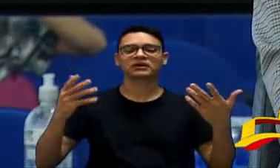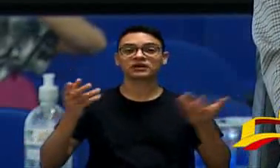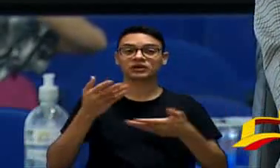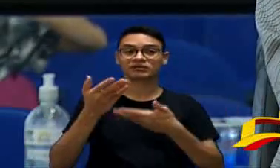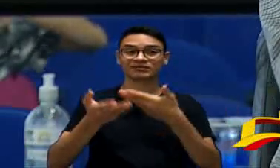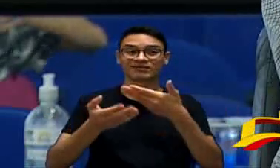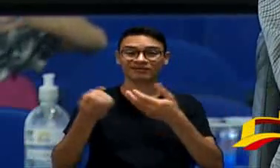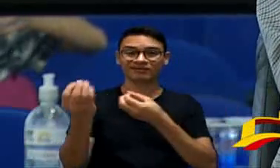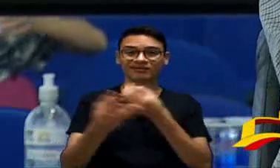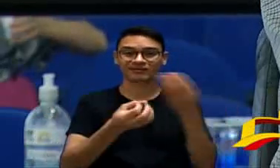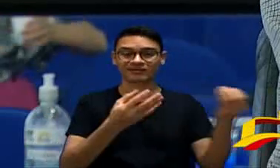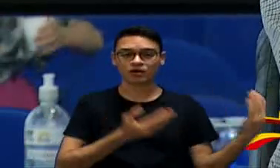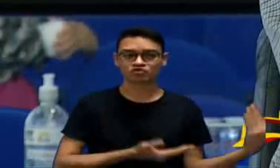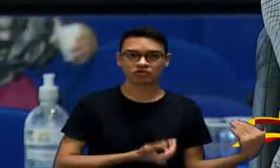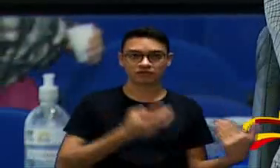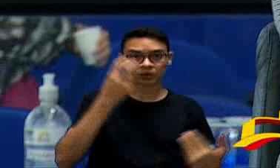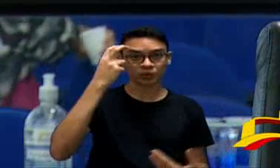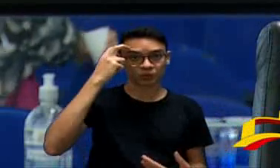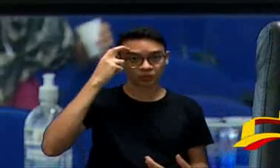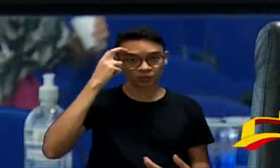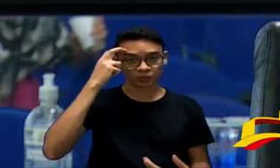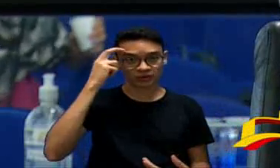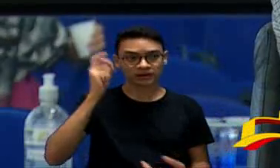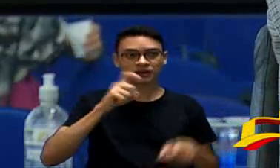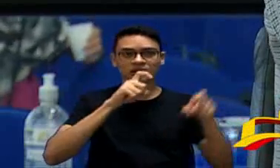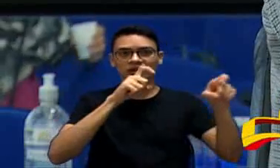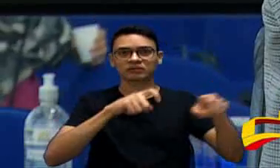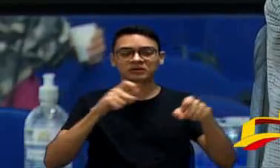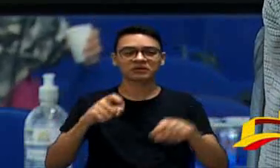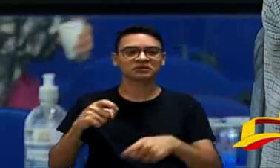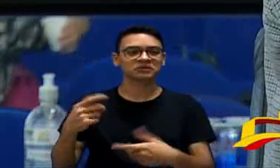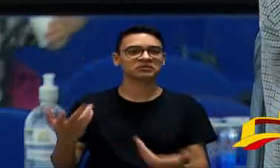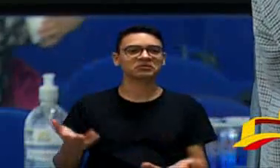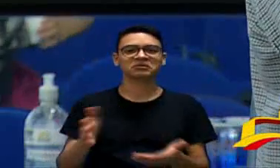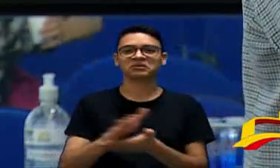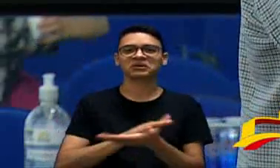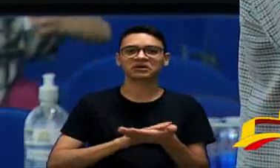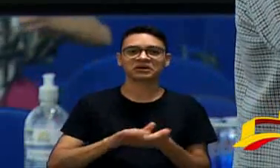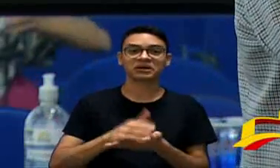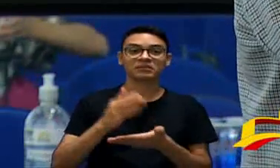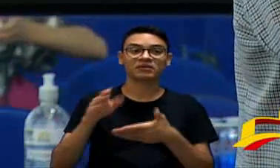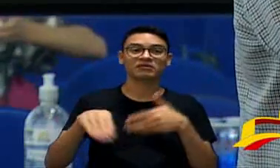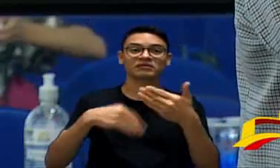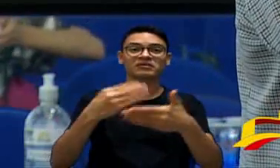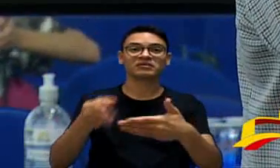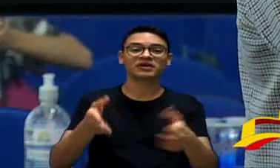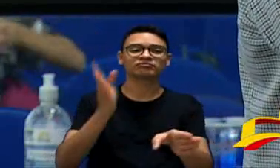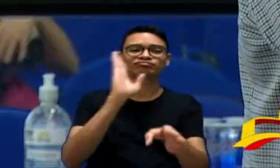oferece cultura para os jovens, porque na periferia não se oferece nada, quando eles se reúnem, vira caso de polícia.